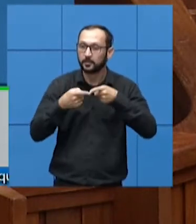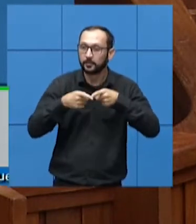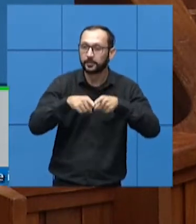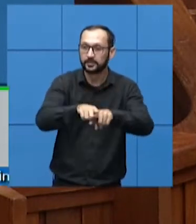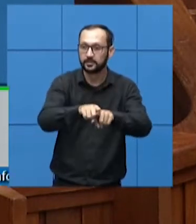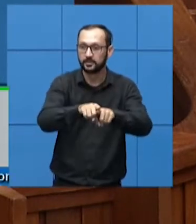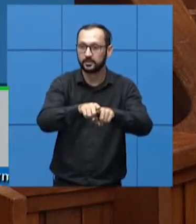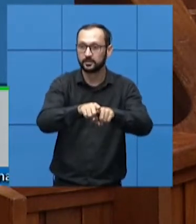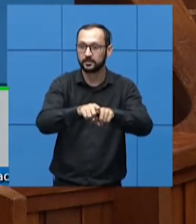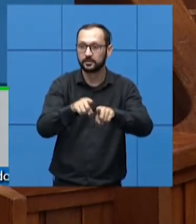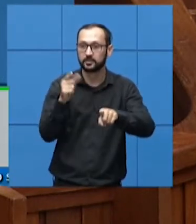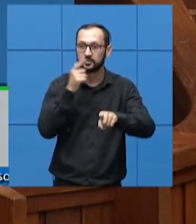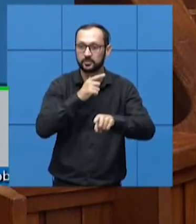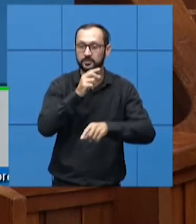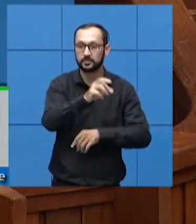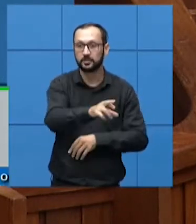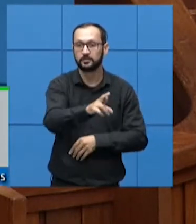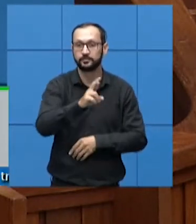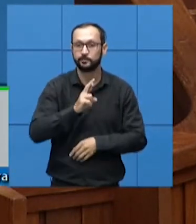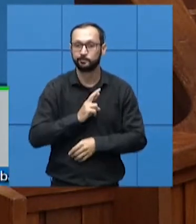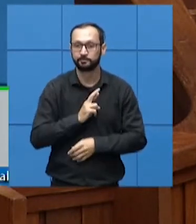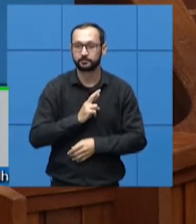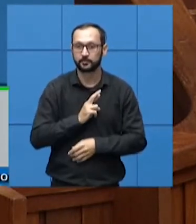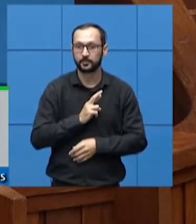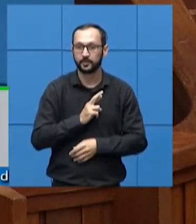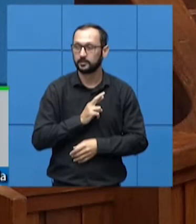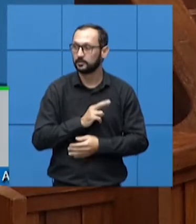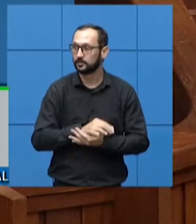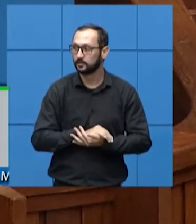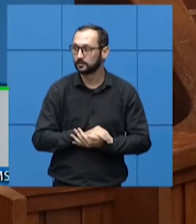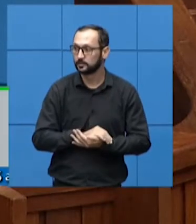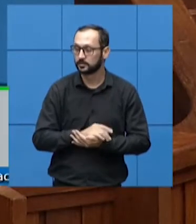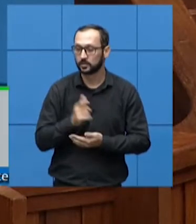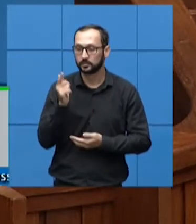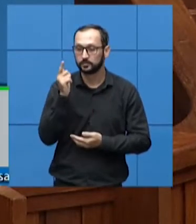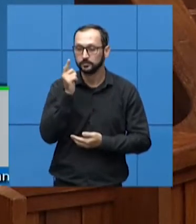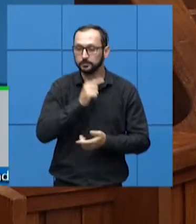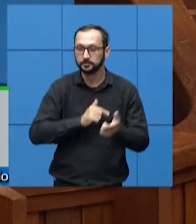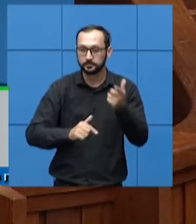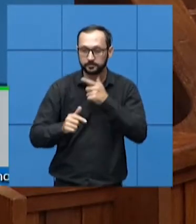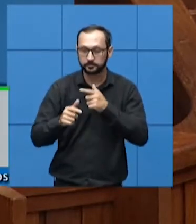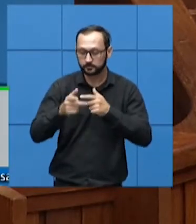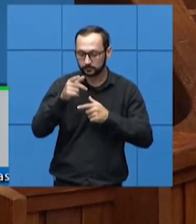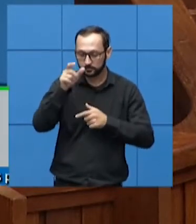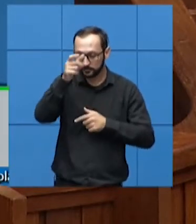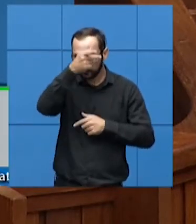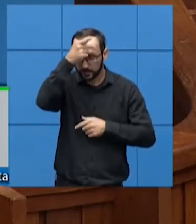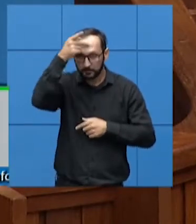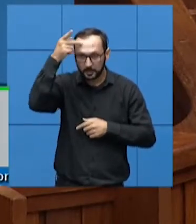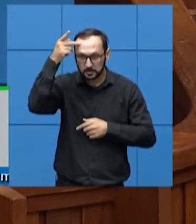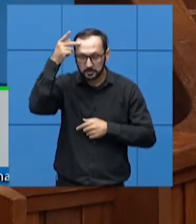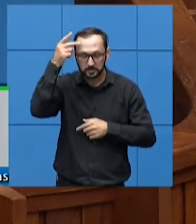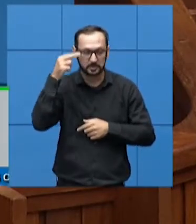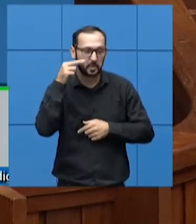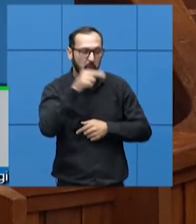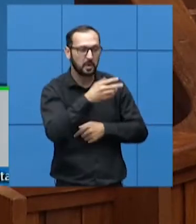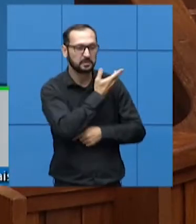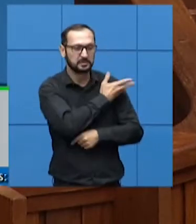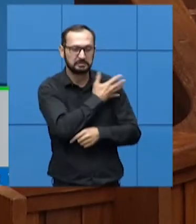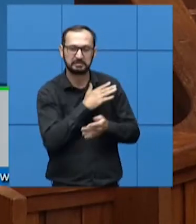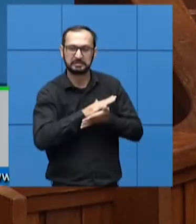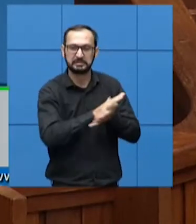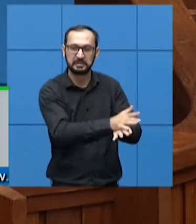nós possamos ter uma resposta que possam caminhar essas pessoas sem preconceito,